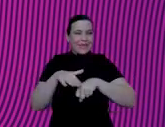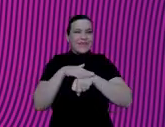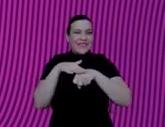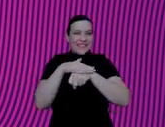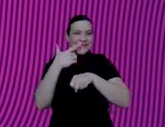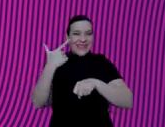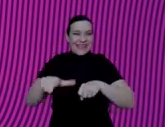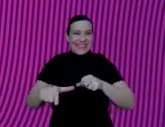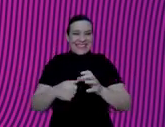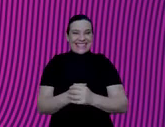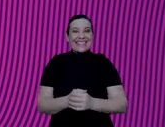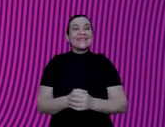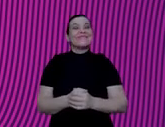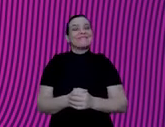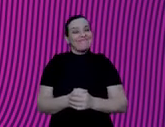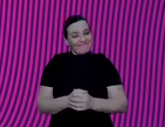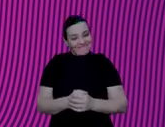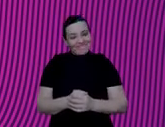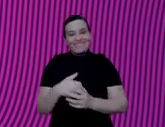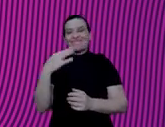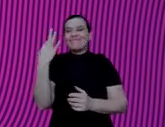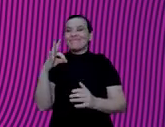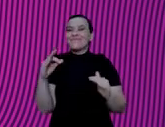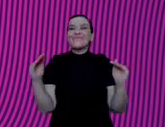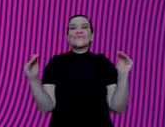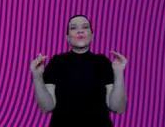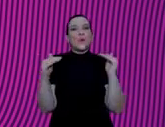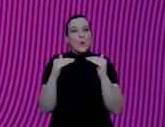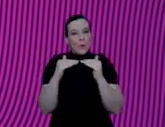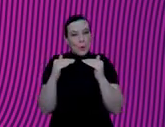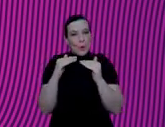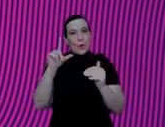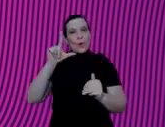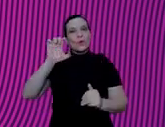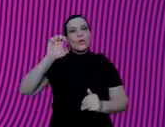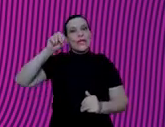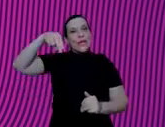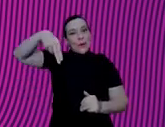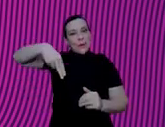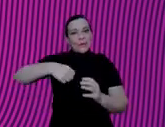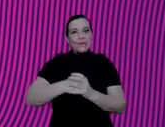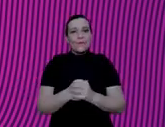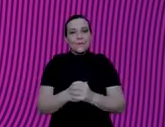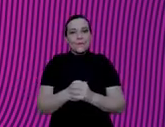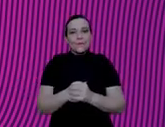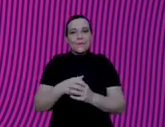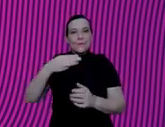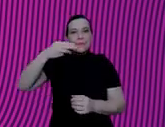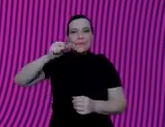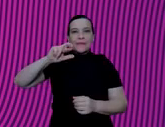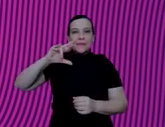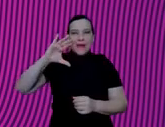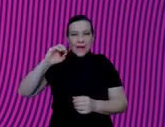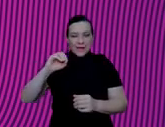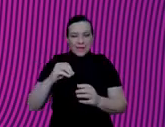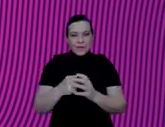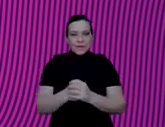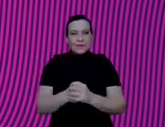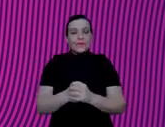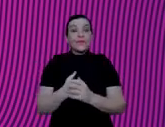Sem dúvida, Leon. Márcio, nessa linha, né, eu acho que